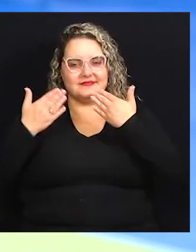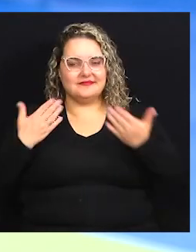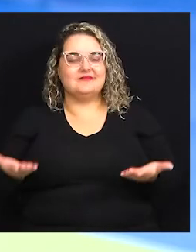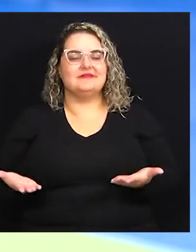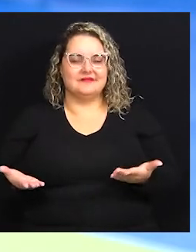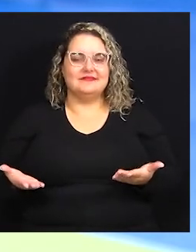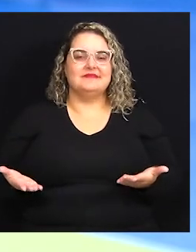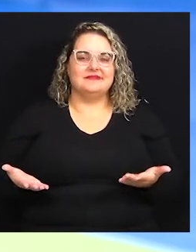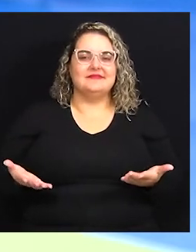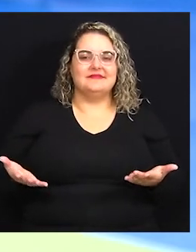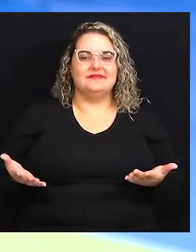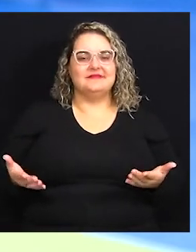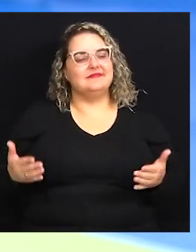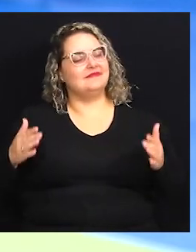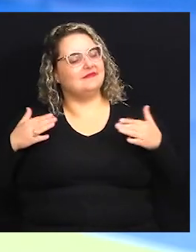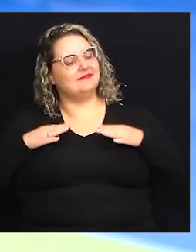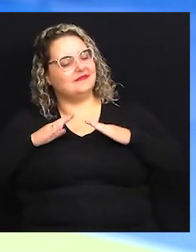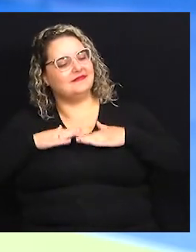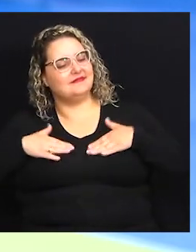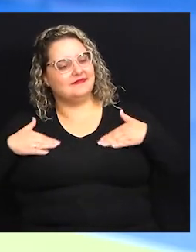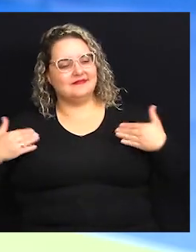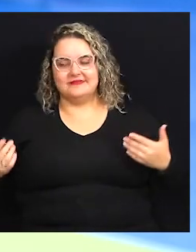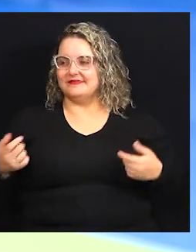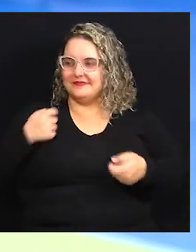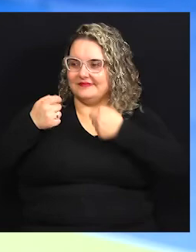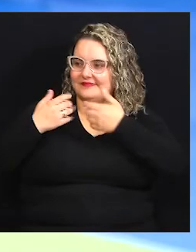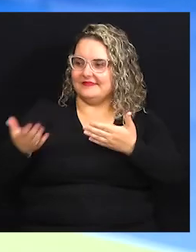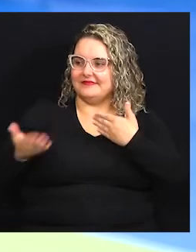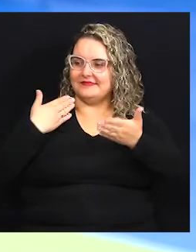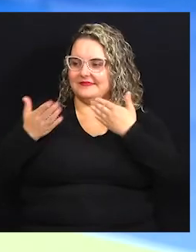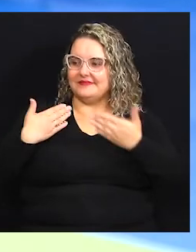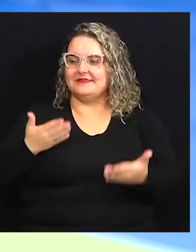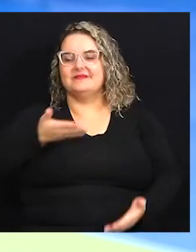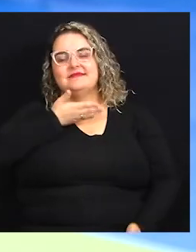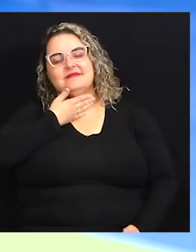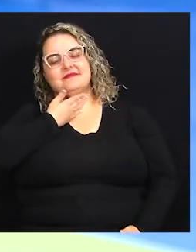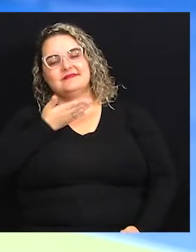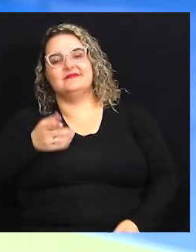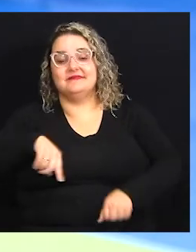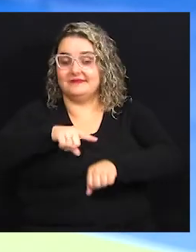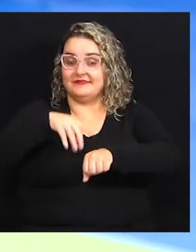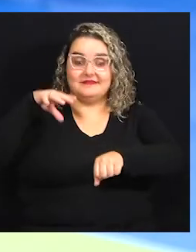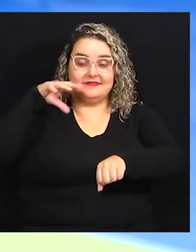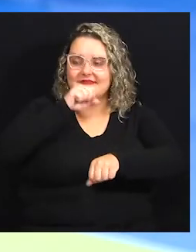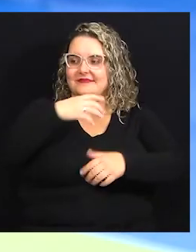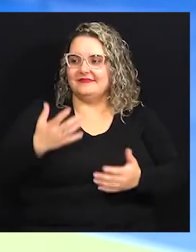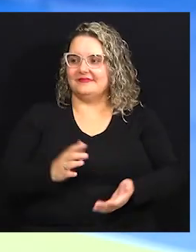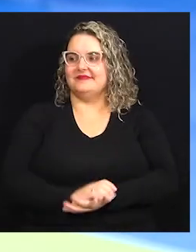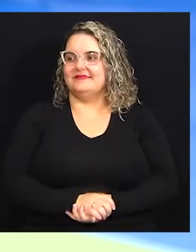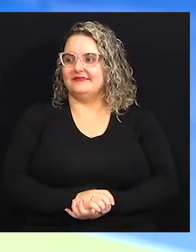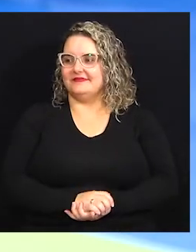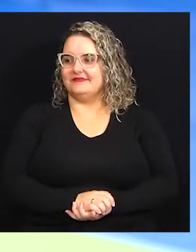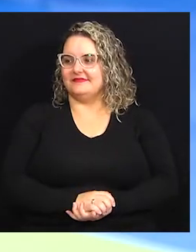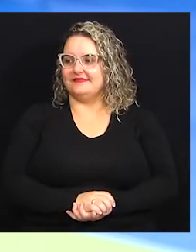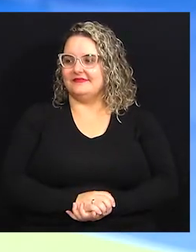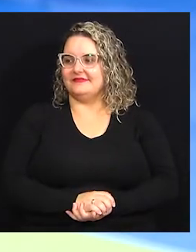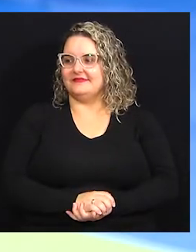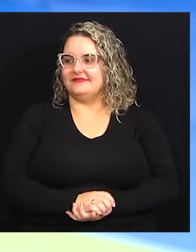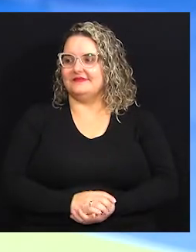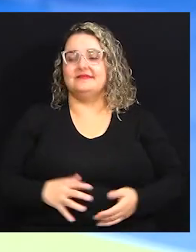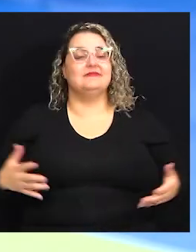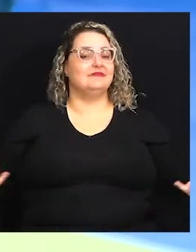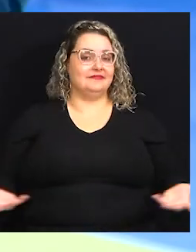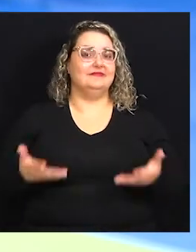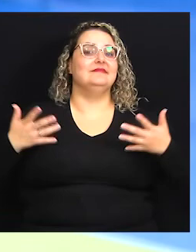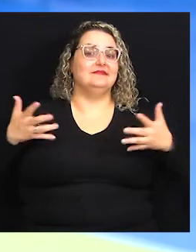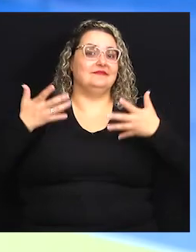bate-papo descontraído, vamos dizer dessa maneira. Vamos dizer nem que foi uma entrevista. Um bate-papo descontraído e o tempo voou mesmo. Foi uma coisa...